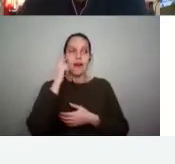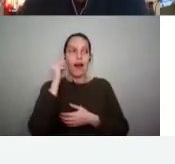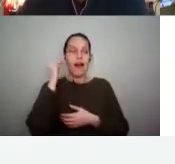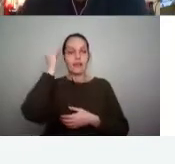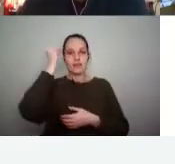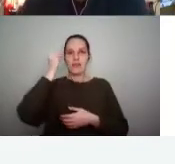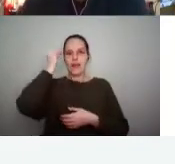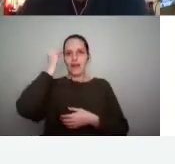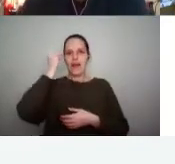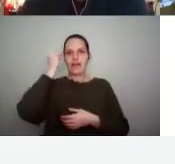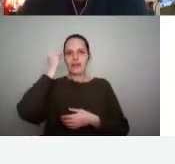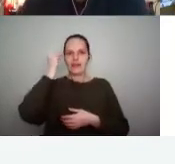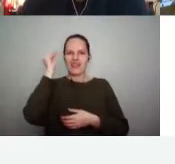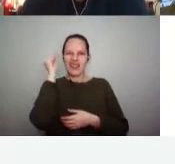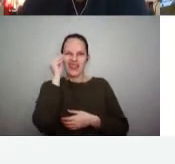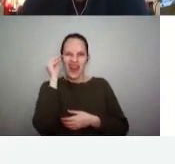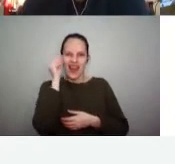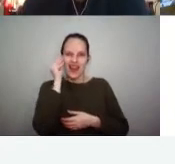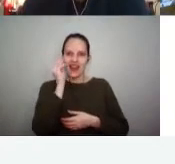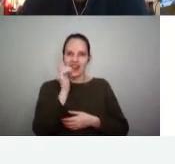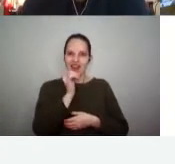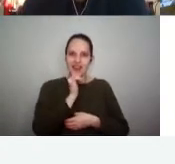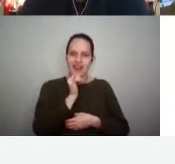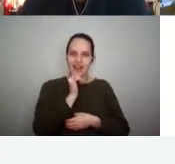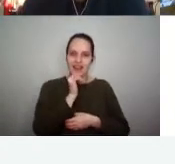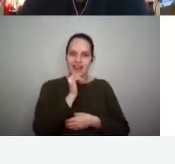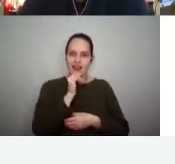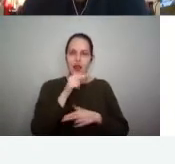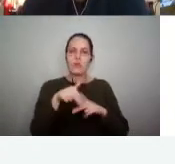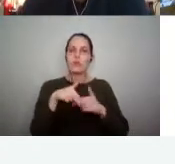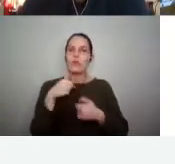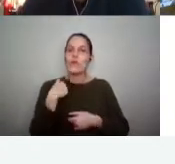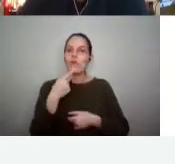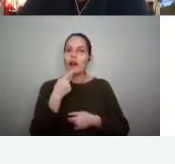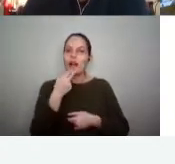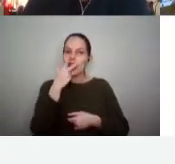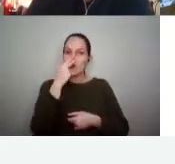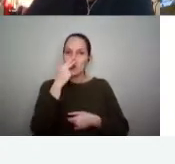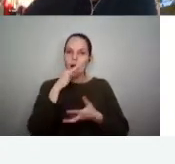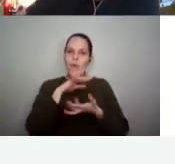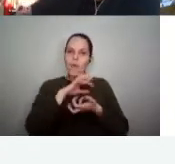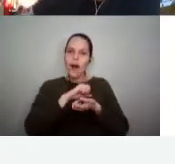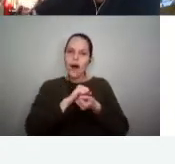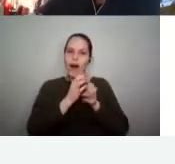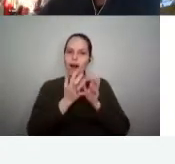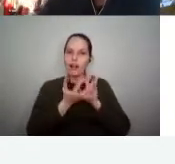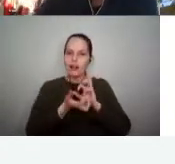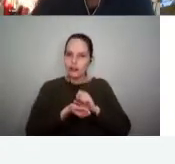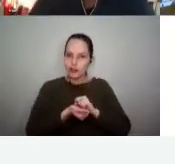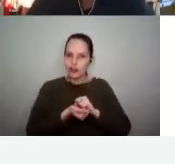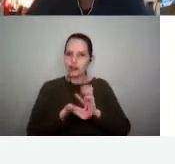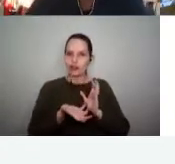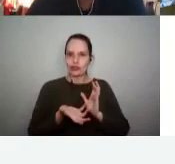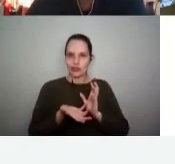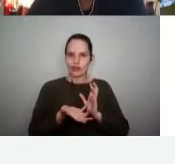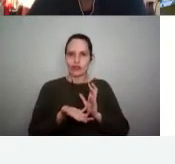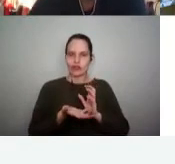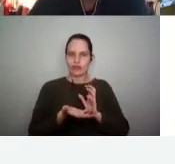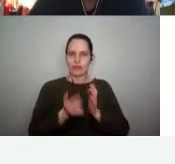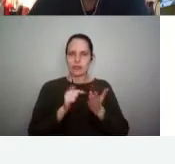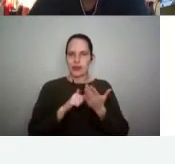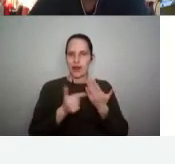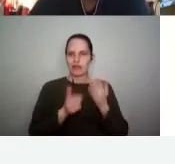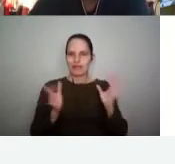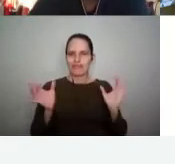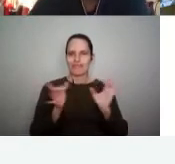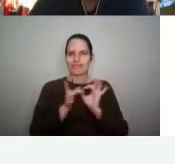isso, reconhecendo o que eu chamo dessa dimensão artesanal da docência e da aprendizagem. Então,